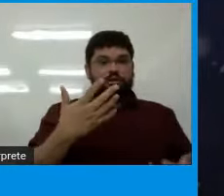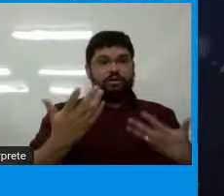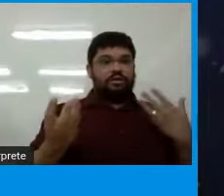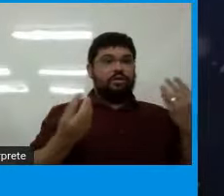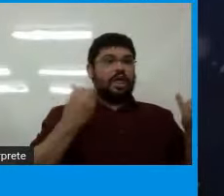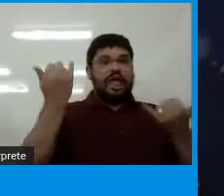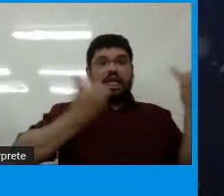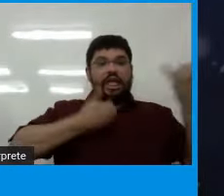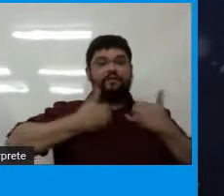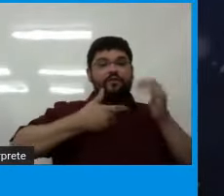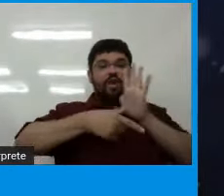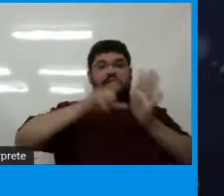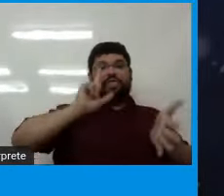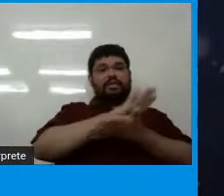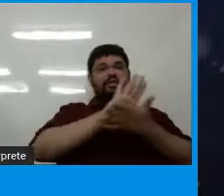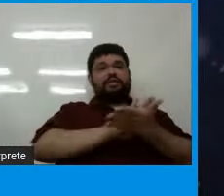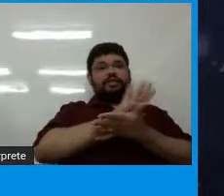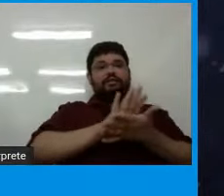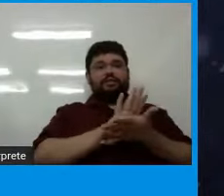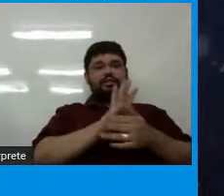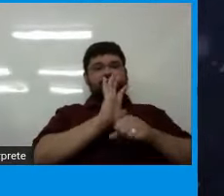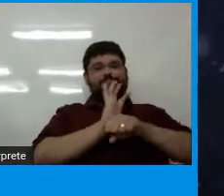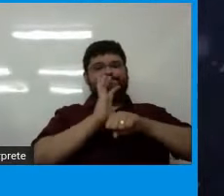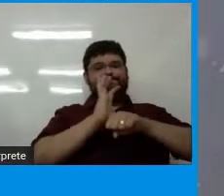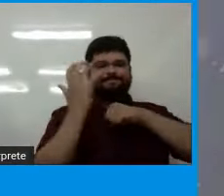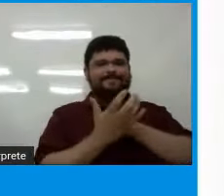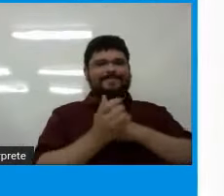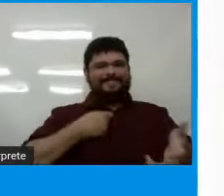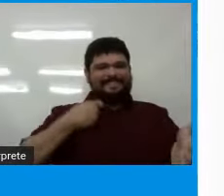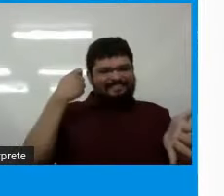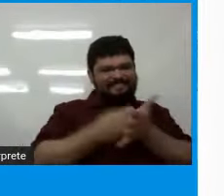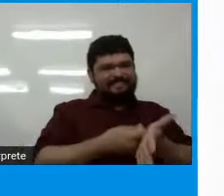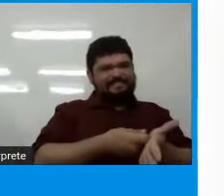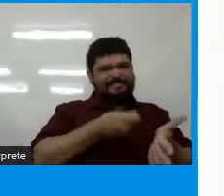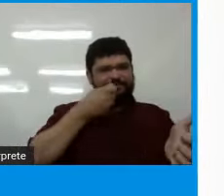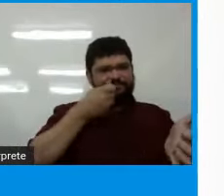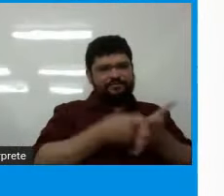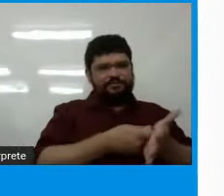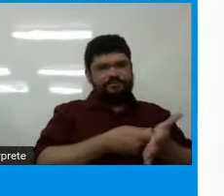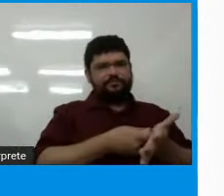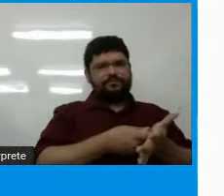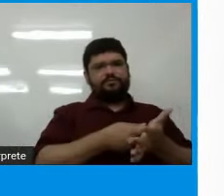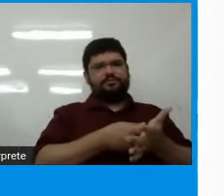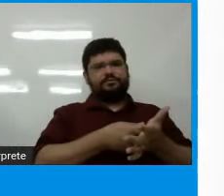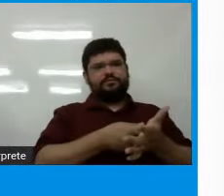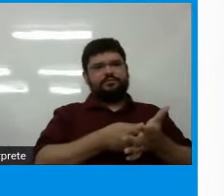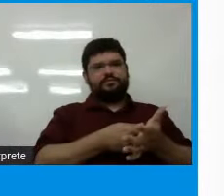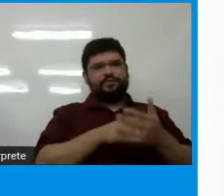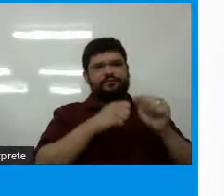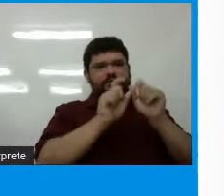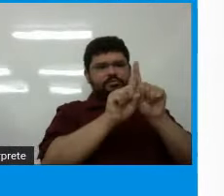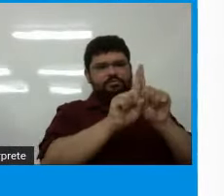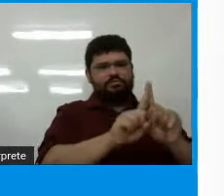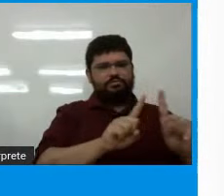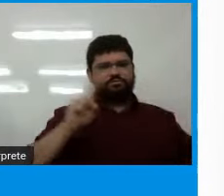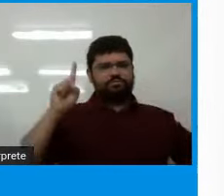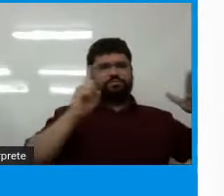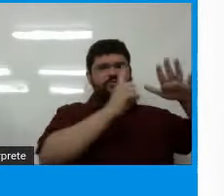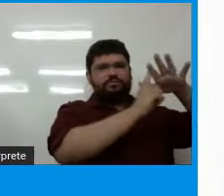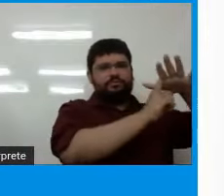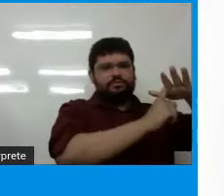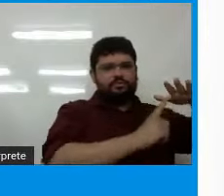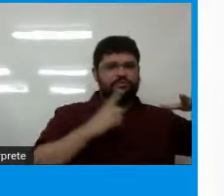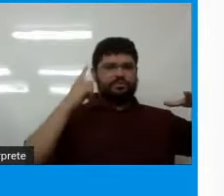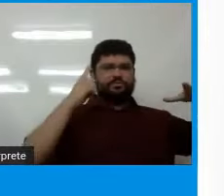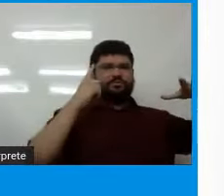nenhum, com uma pandemia que nos obrigou, né, a ter um distanciamento físico. A Covid nos impôs